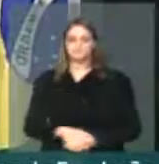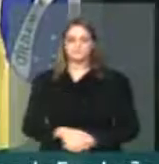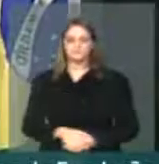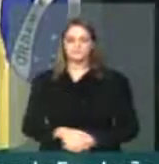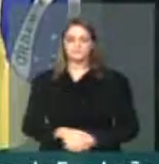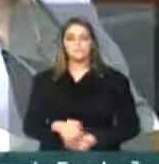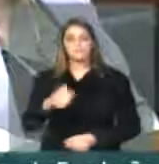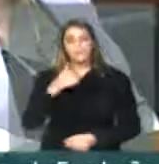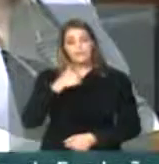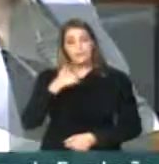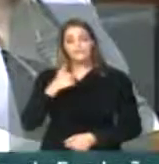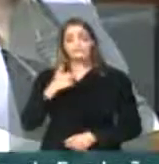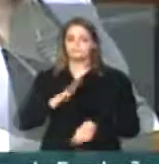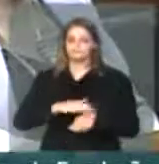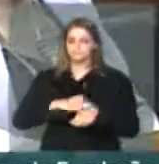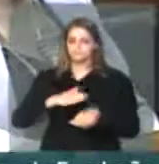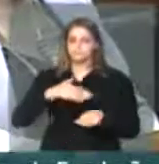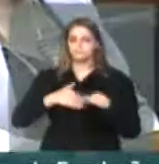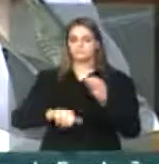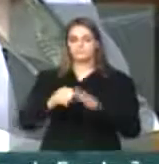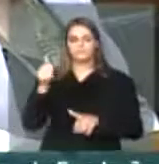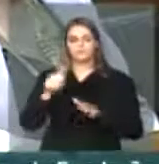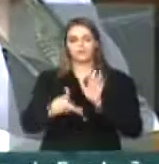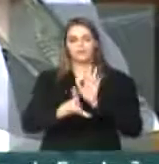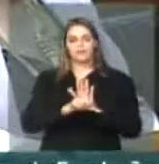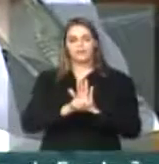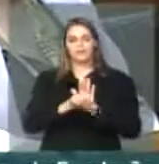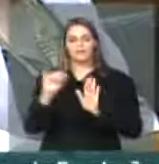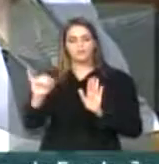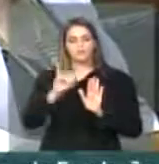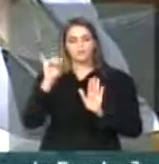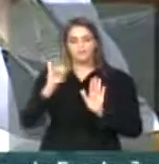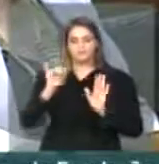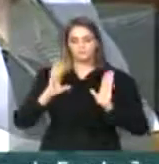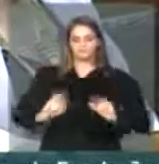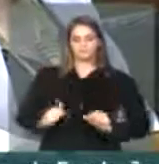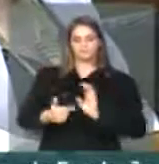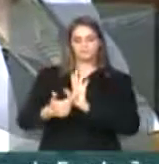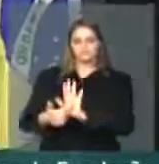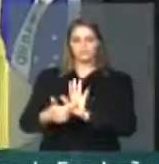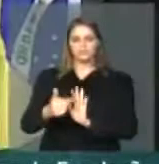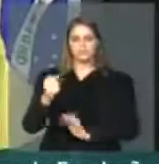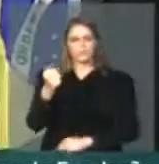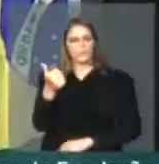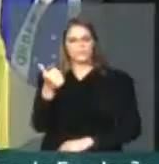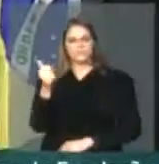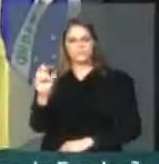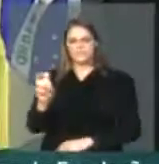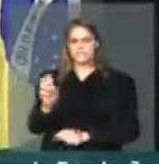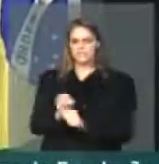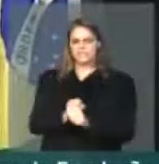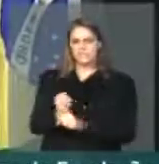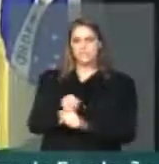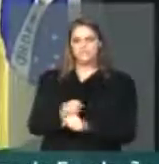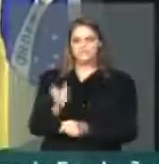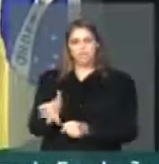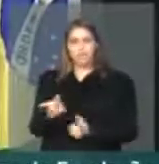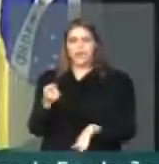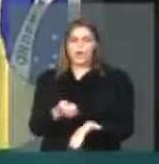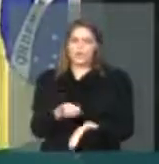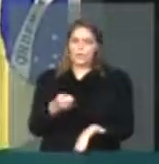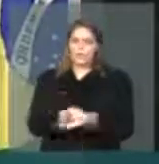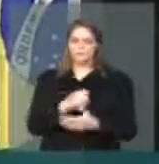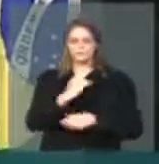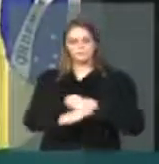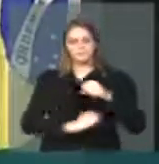primeira lei de transparência das contas públicas do Brasil. Já tem quase 15 anos esta lei, que obriga a publicação na internet de